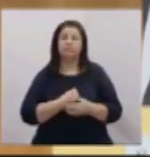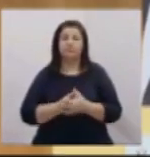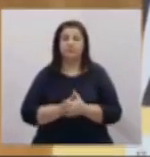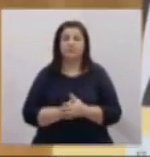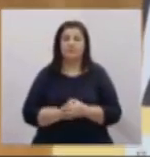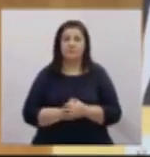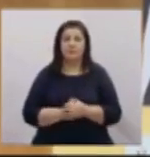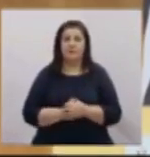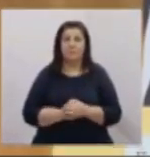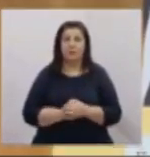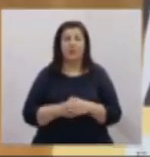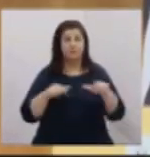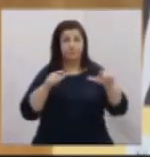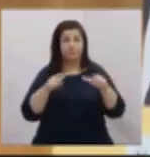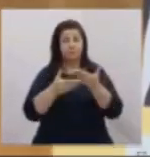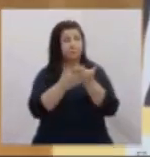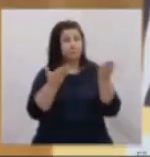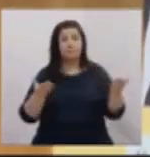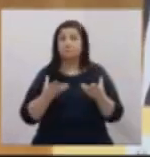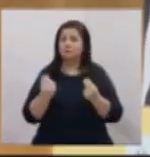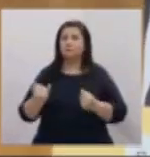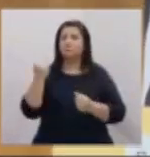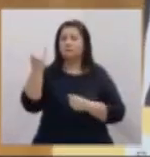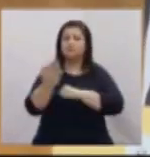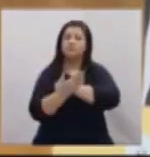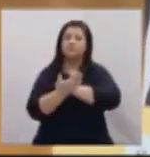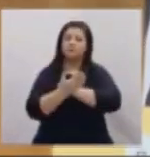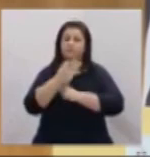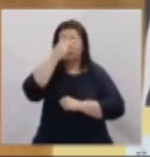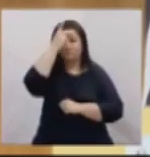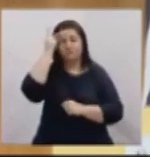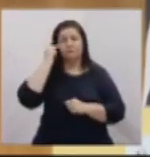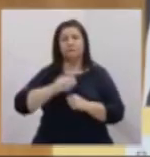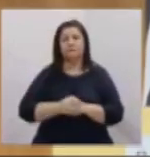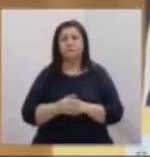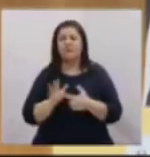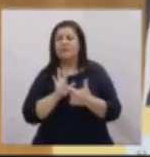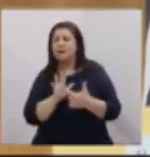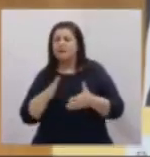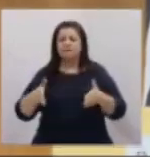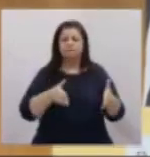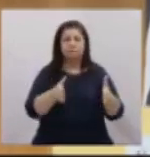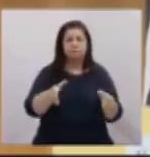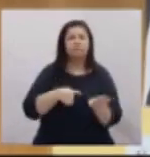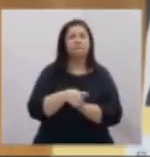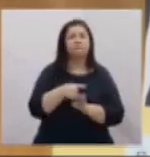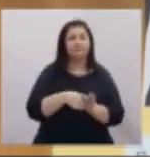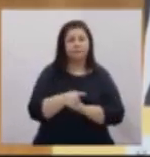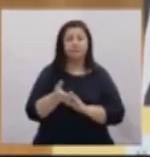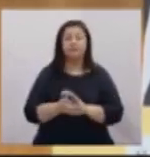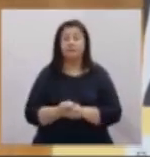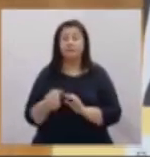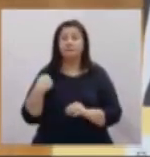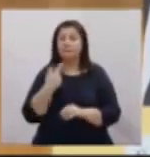esse trabalho de vocês é fundamental na vida das pessoas. São vocês que direcionam as pessoas no dia a dia. E a